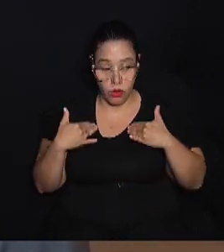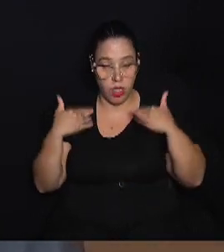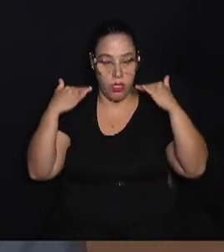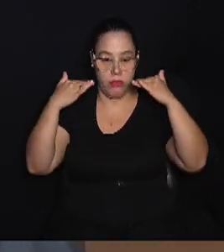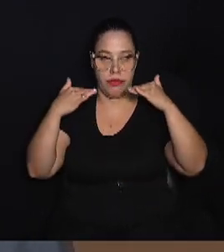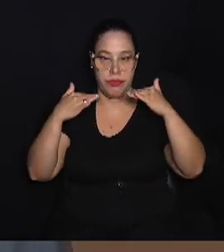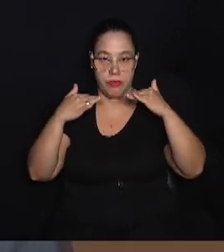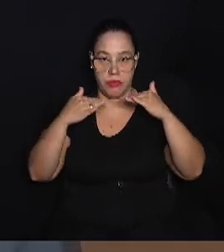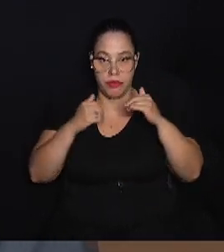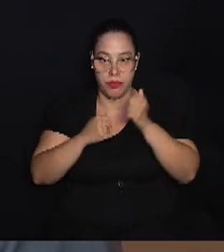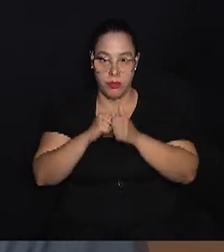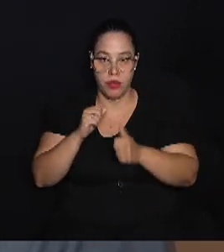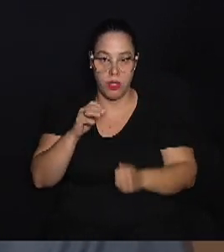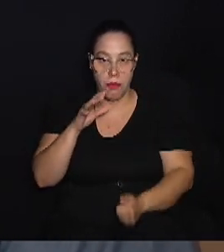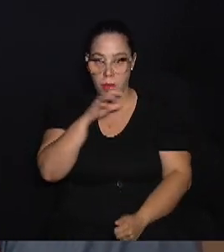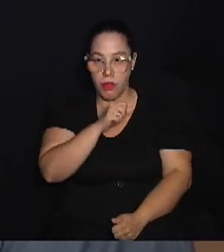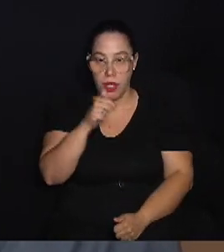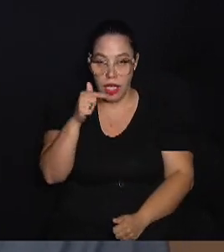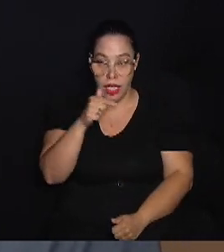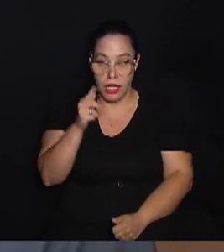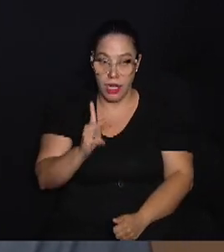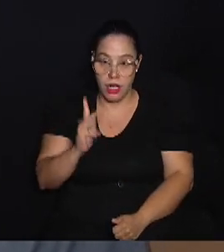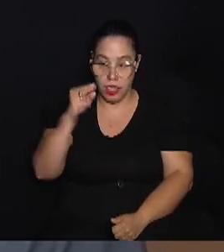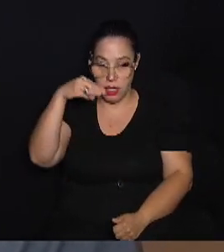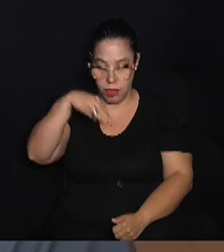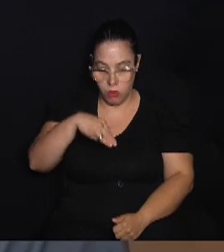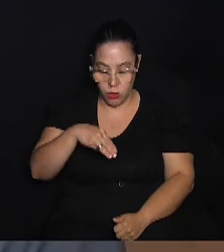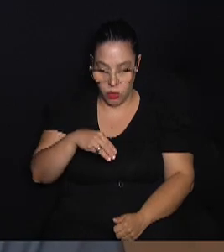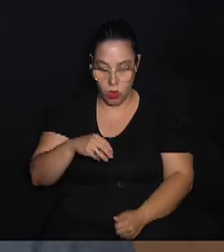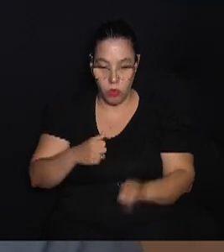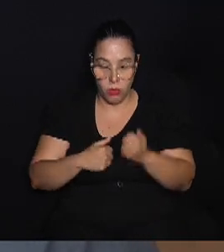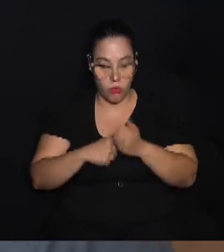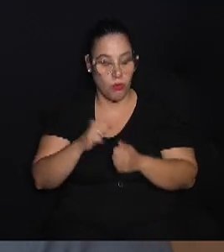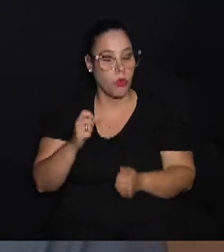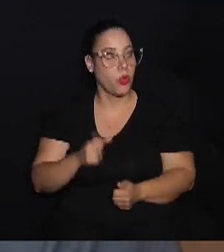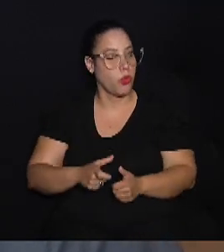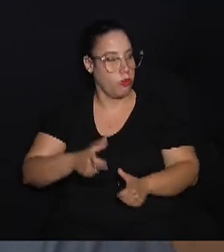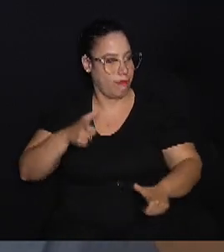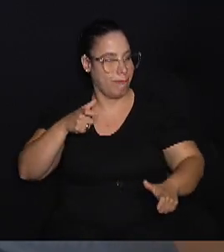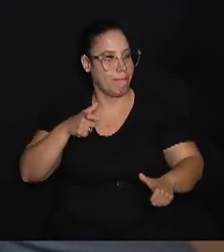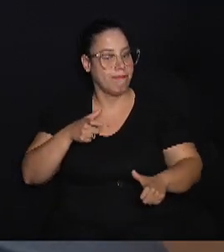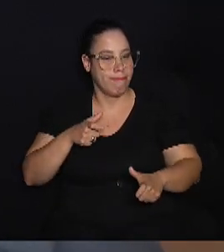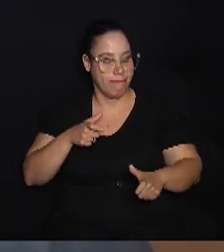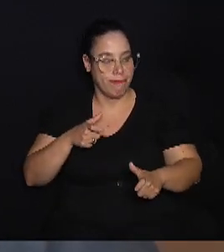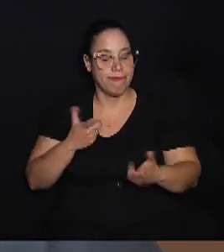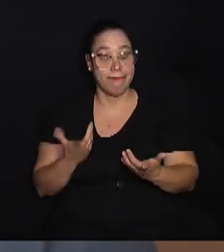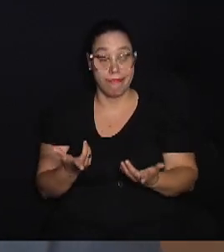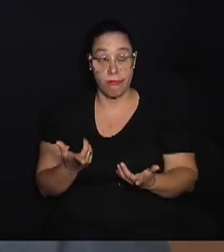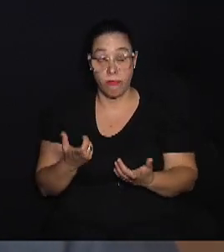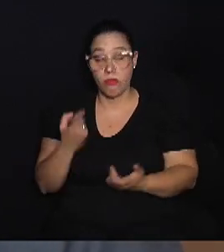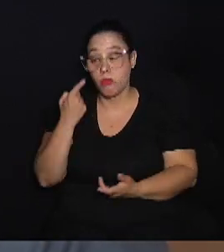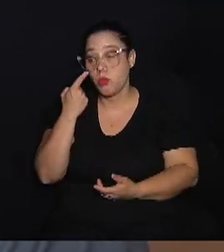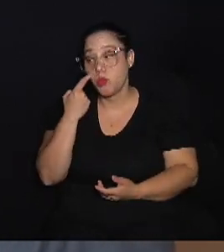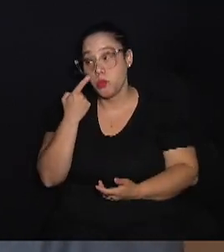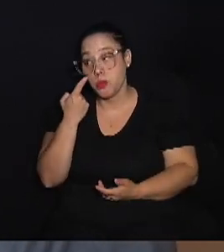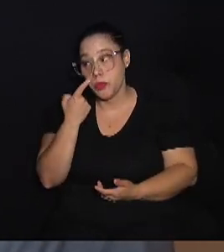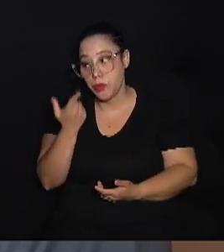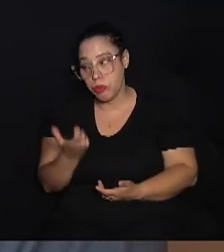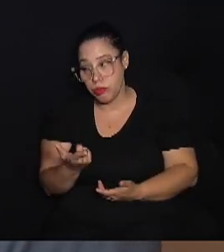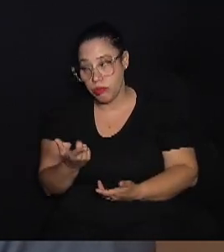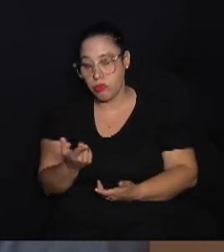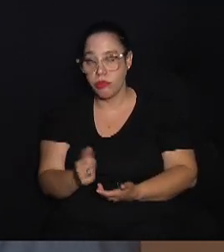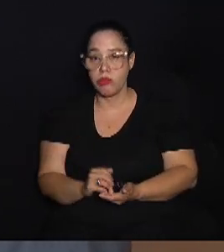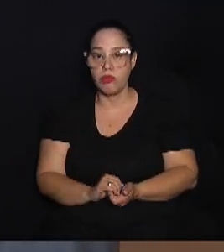Tem atletas que correm mais de 7 km por jogo hoje em dia. Muito alto. Aí, o que a gente vai ver?